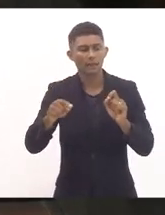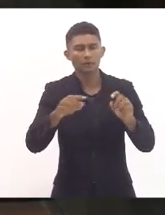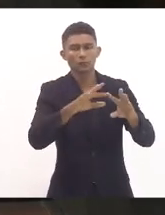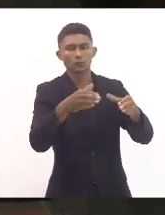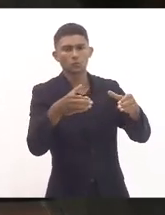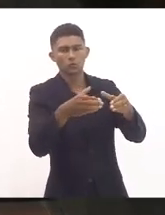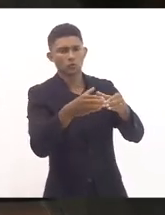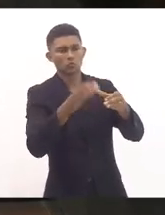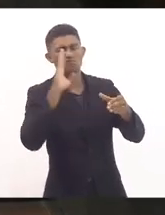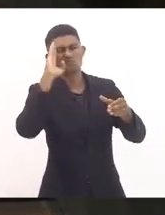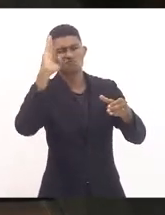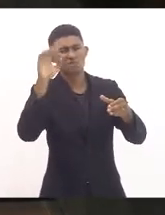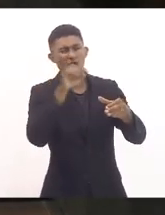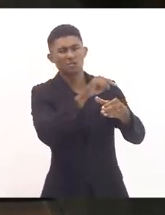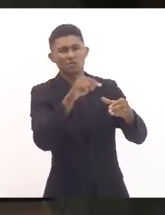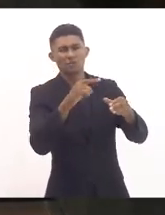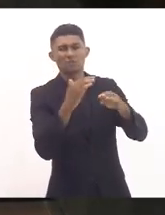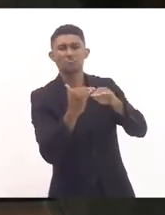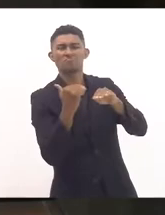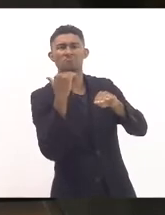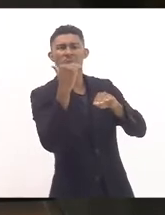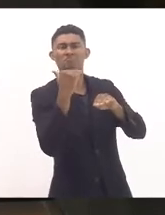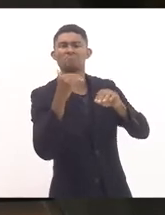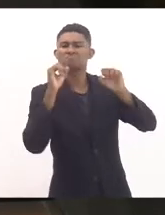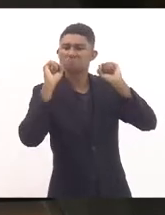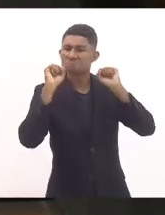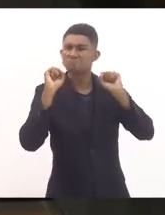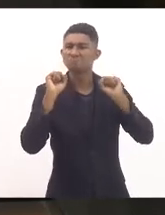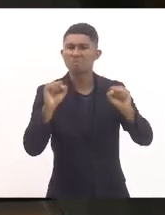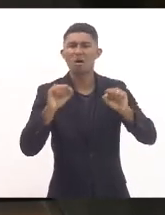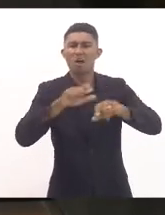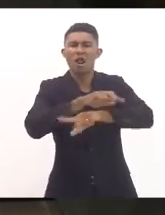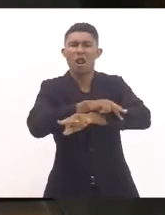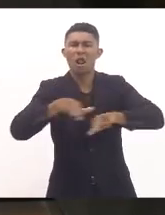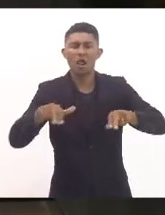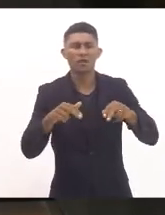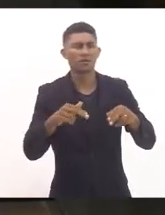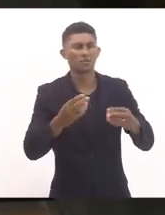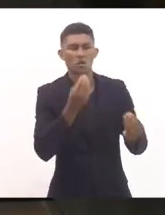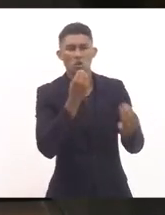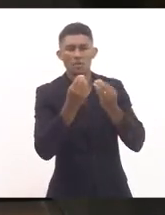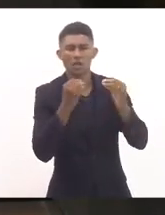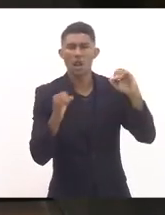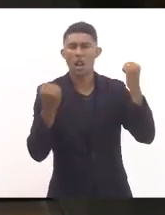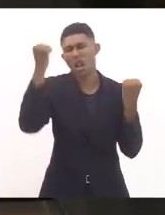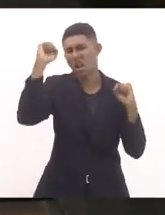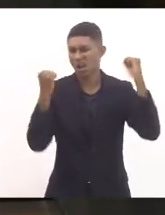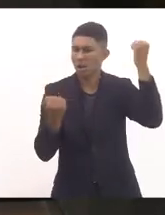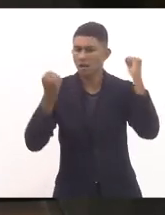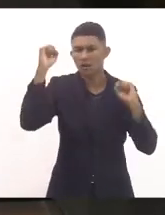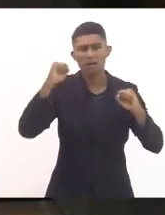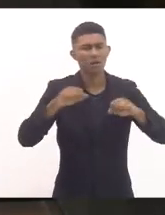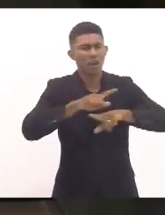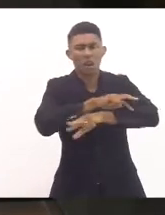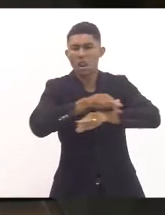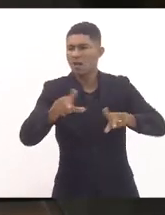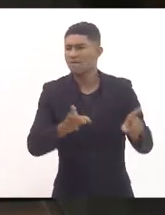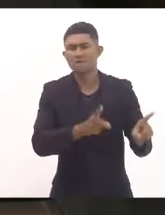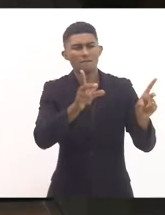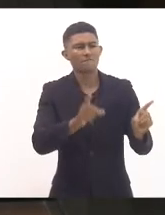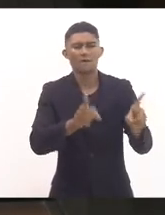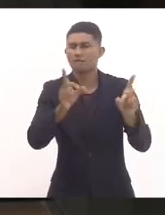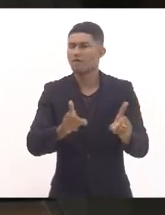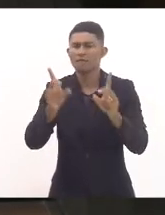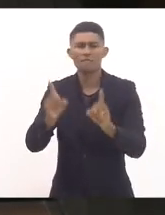dominantes. Por isso que pode jorrar produtos industrializados ou semi-industrializados, seja o rótulo que for,